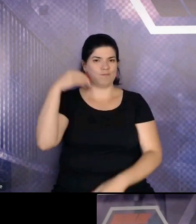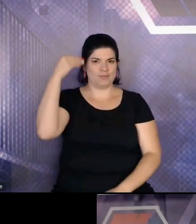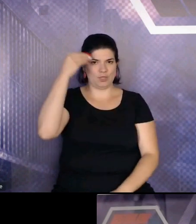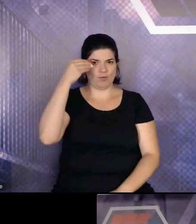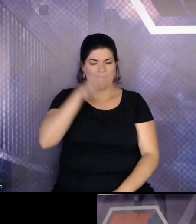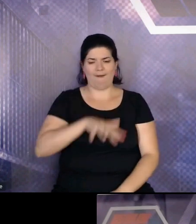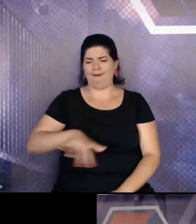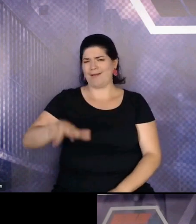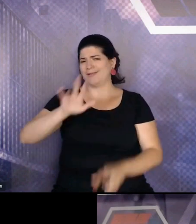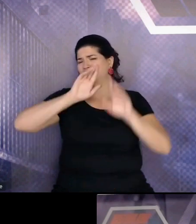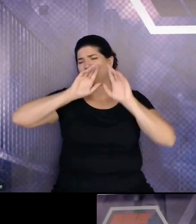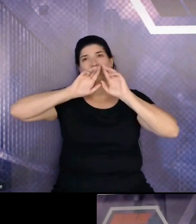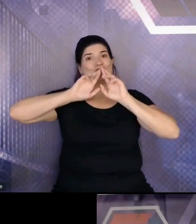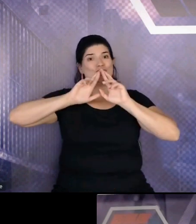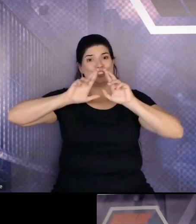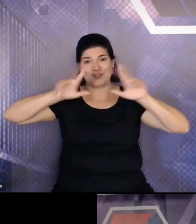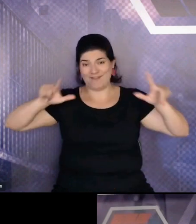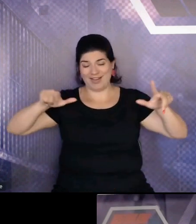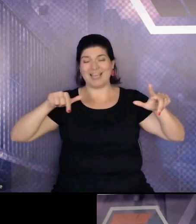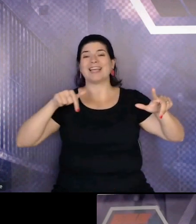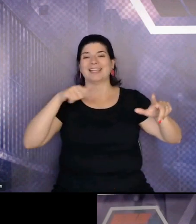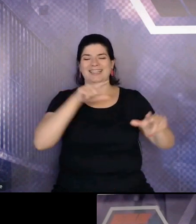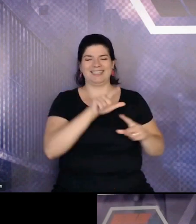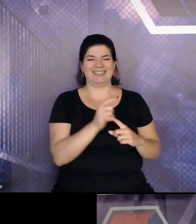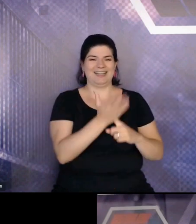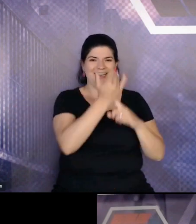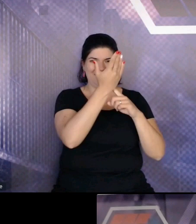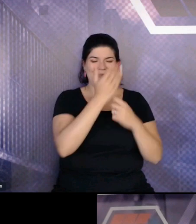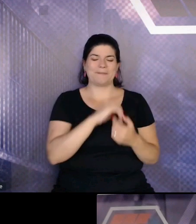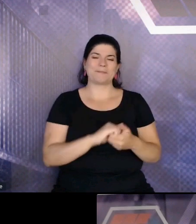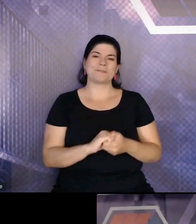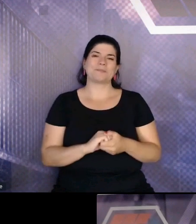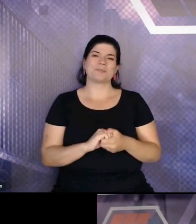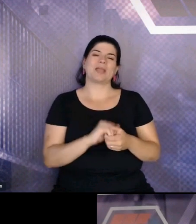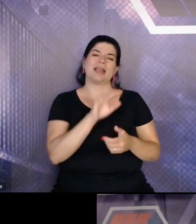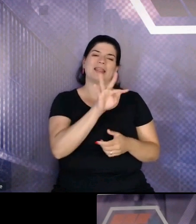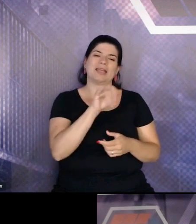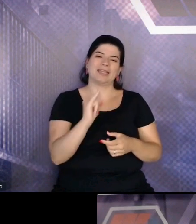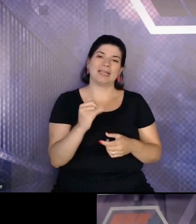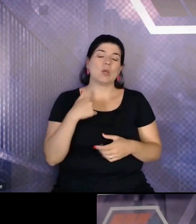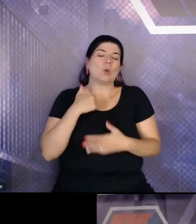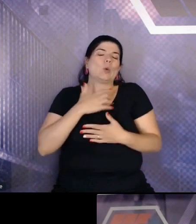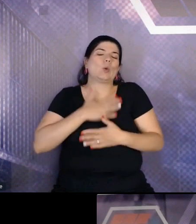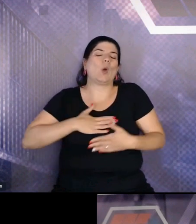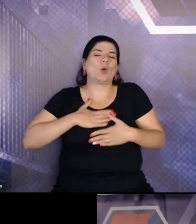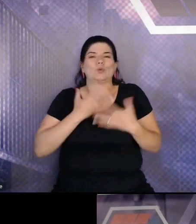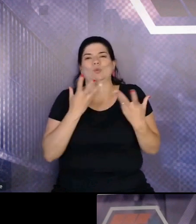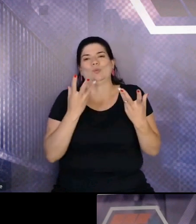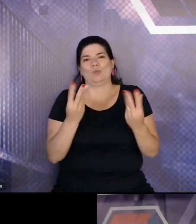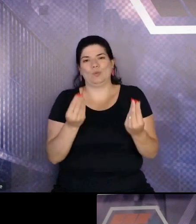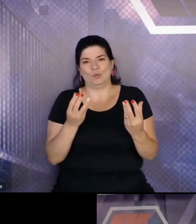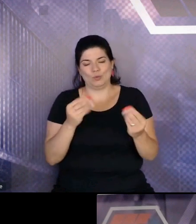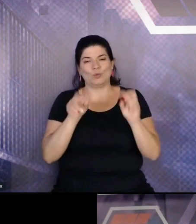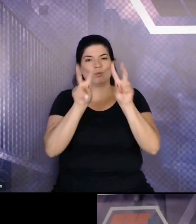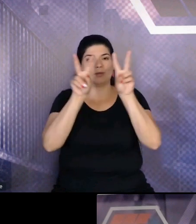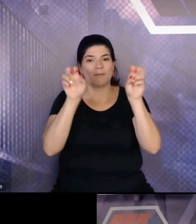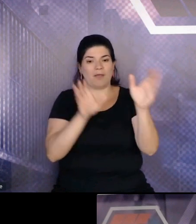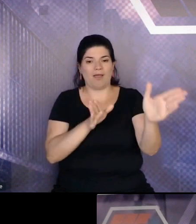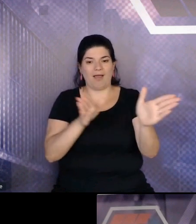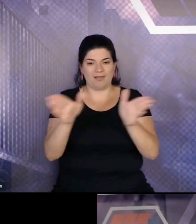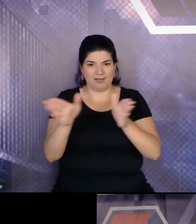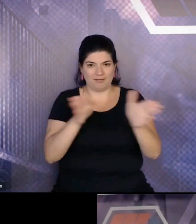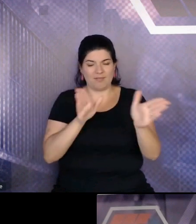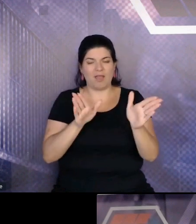a área é totalmente diferente, né, da área de TI, e gosto muito do tema de